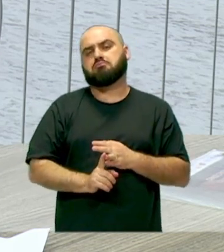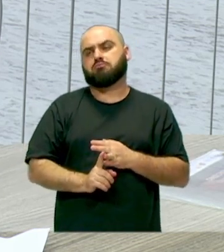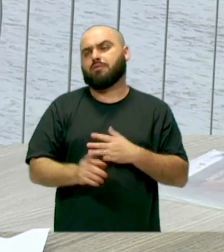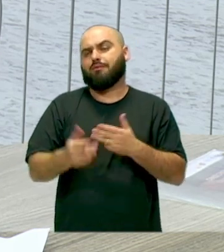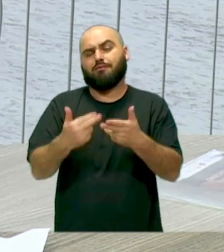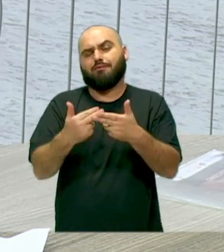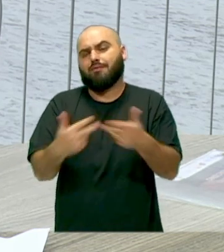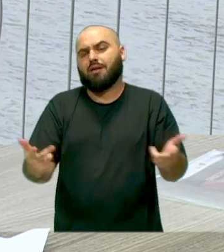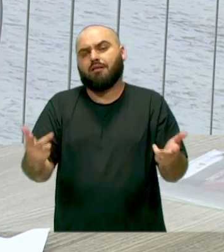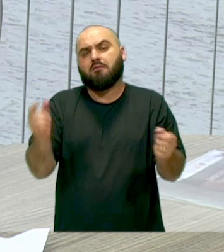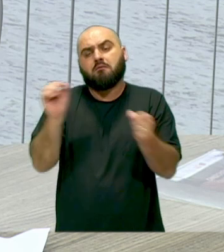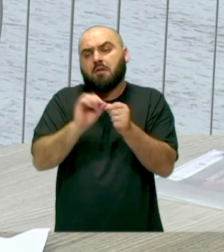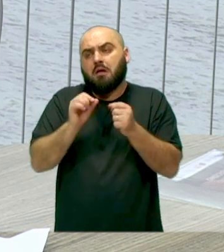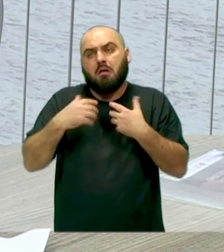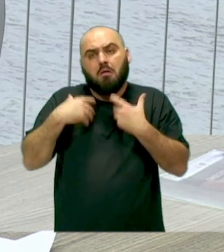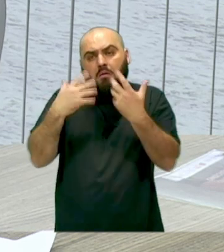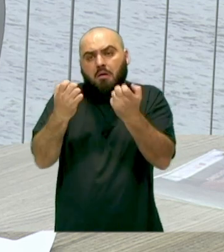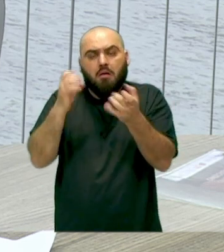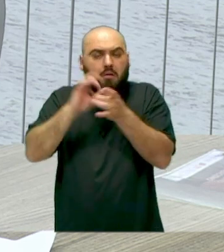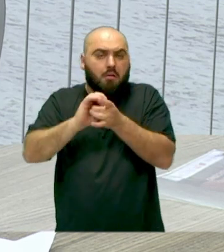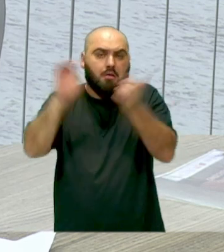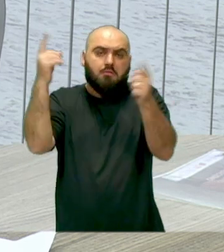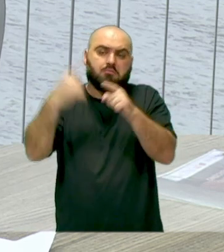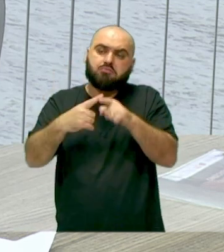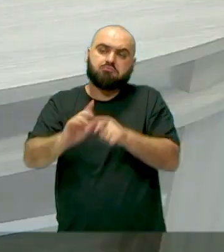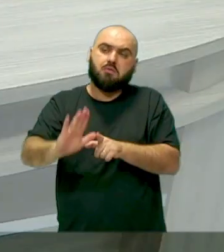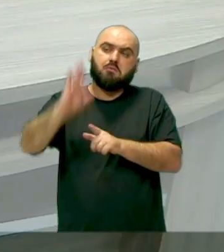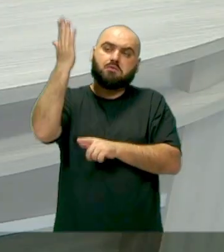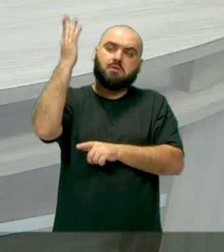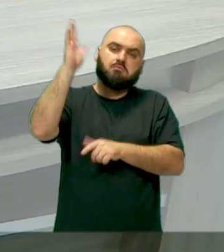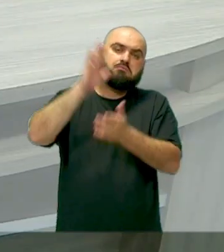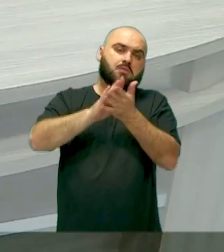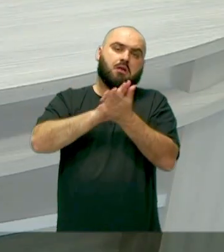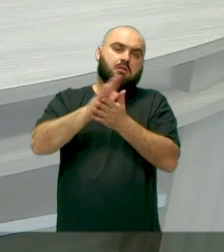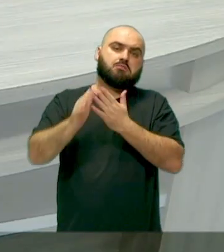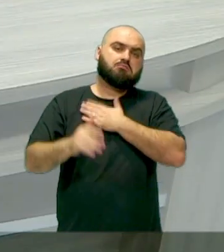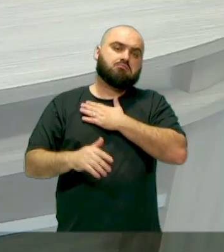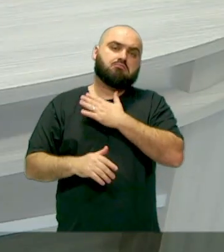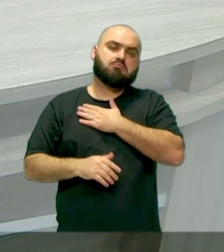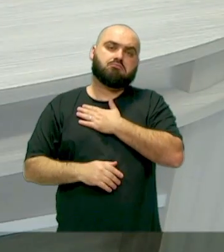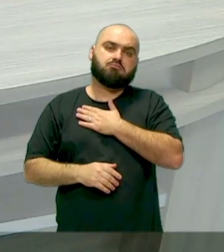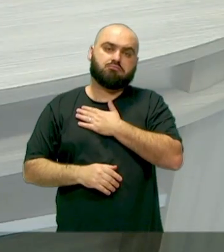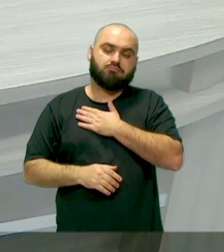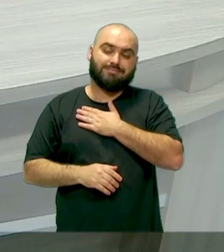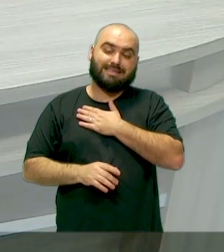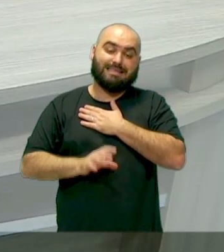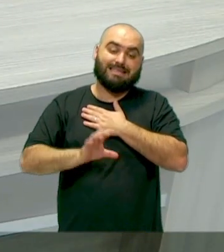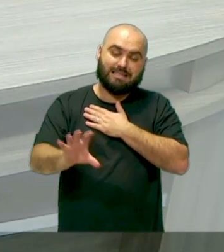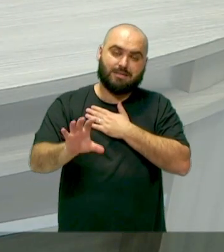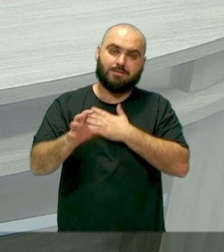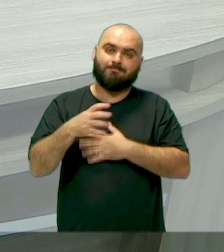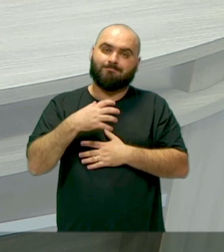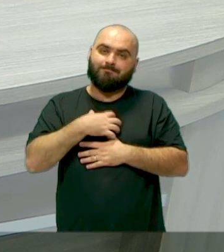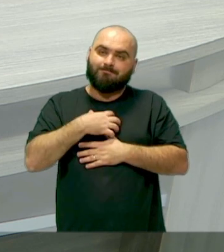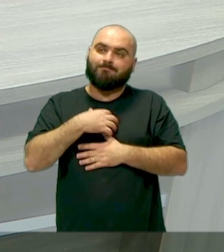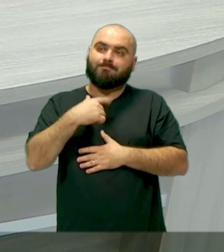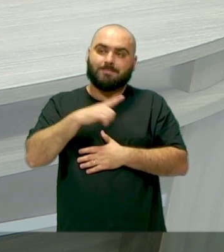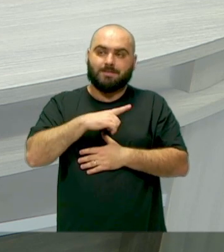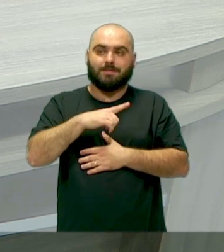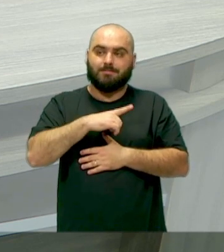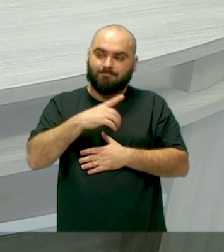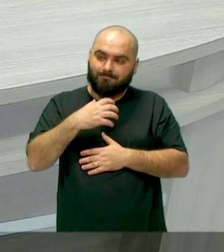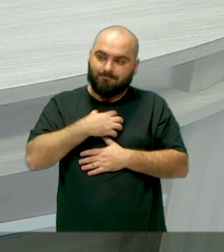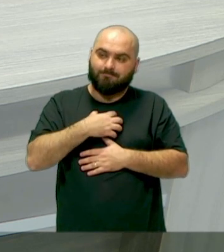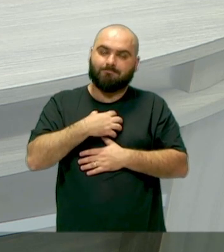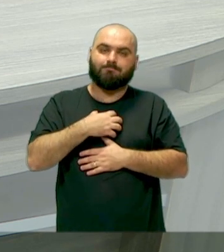enfim, fazer o que eu quiser porque nada acontece comigo. Essa é a sensação que eu sinto, né, que